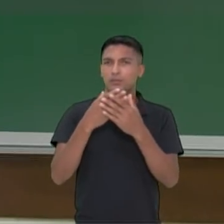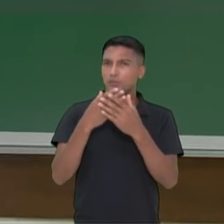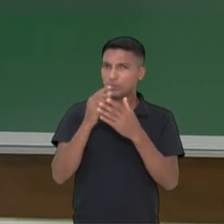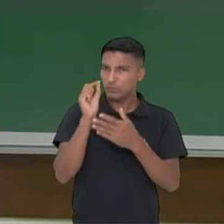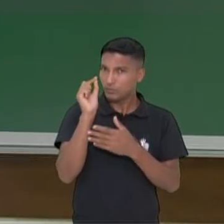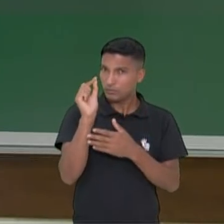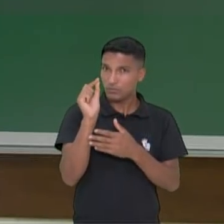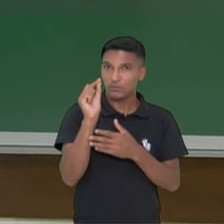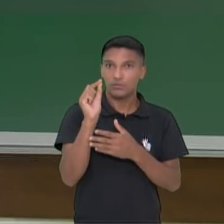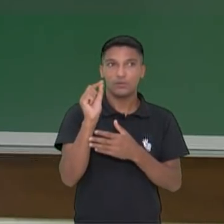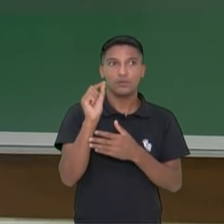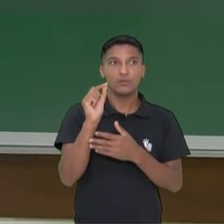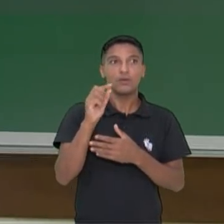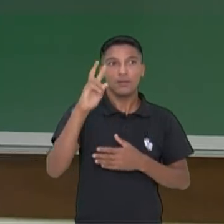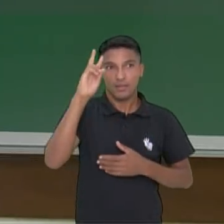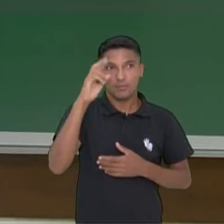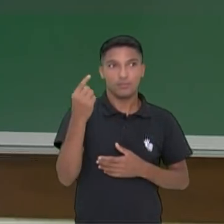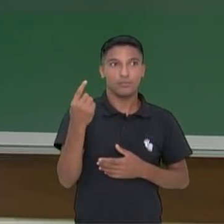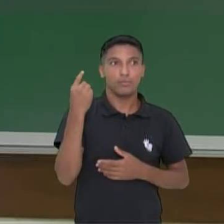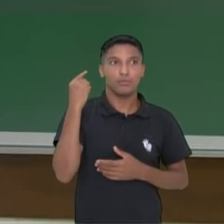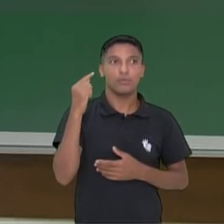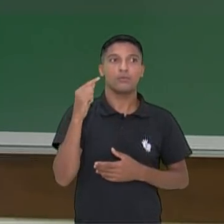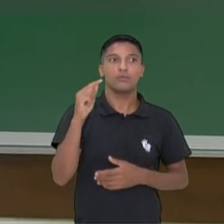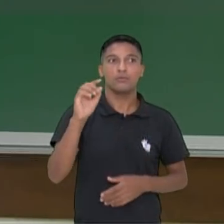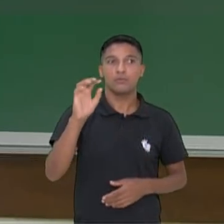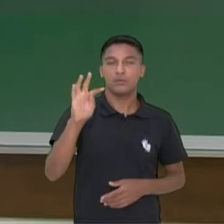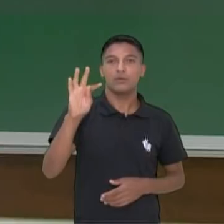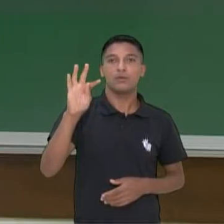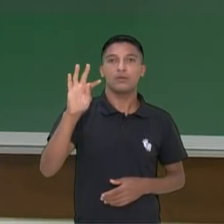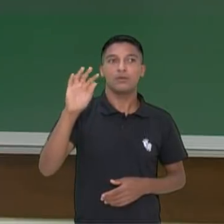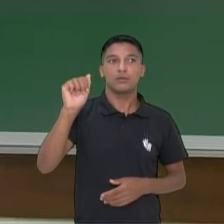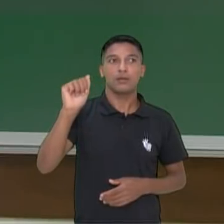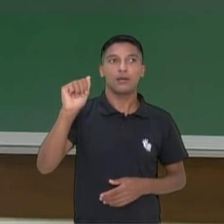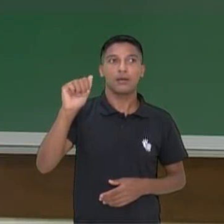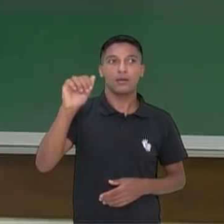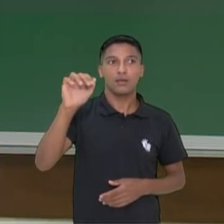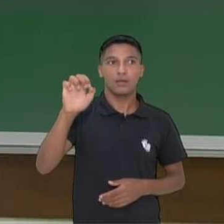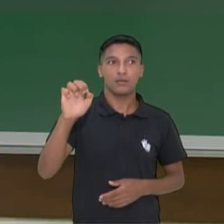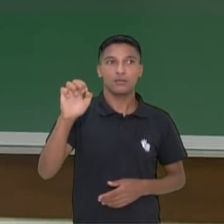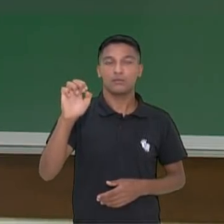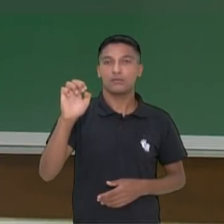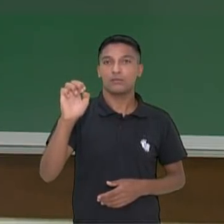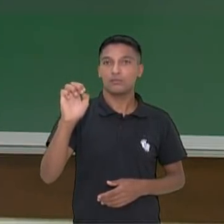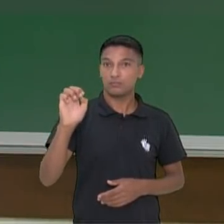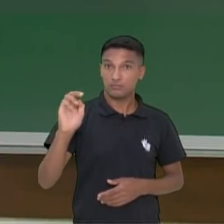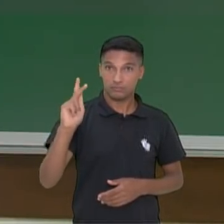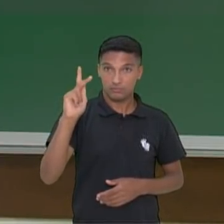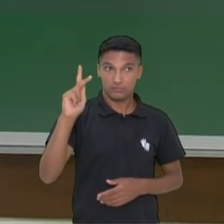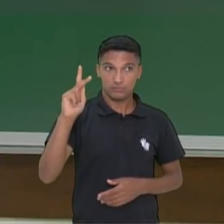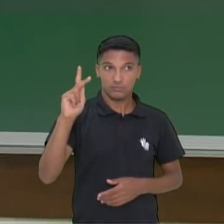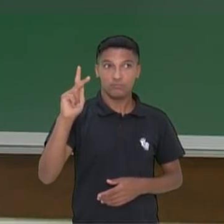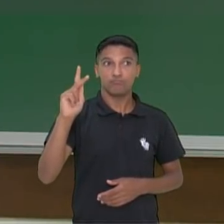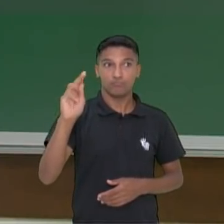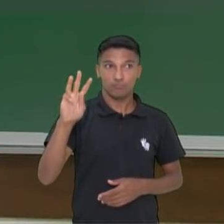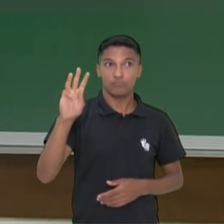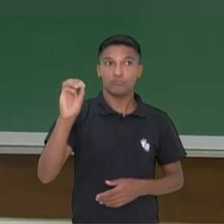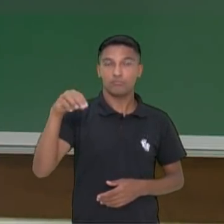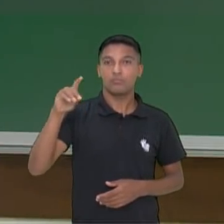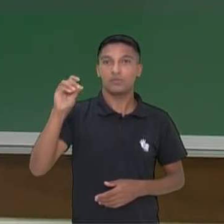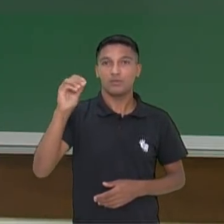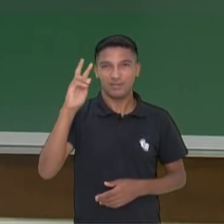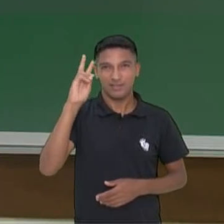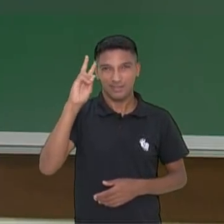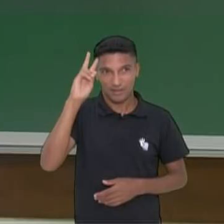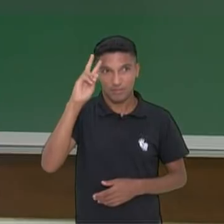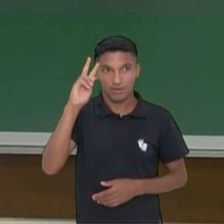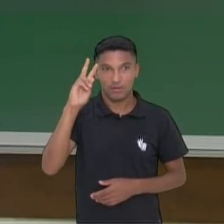sobre o Taekwondo, o caminho do pé e da mão, né? Ou caminho da mão e do pé, daí depende da sua